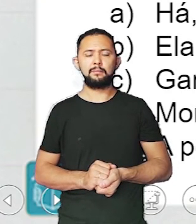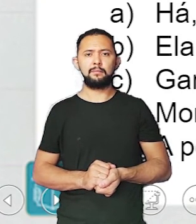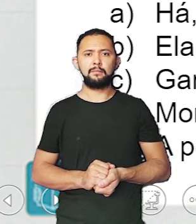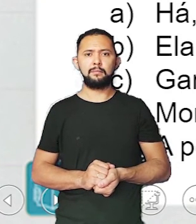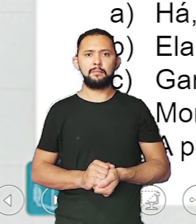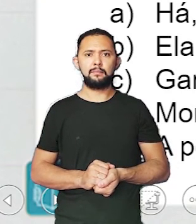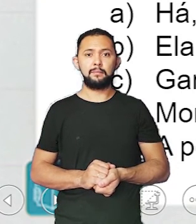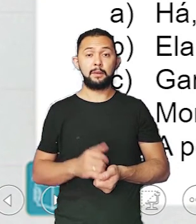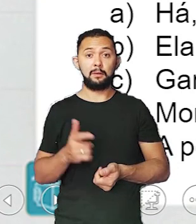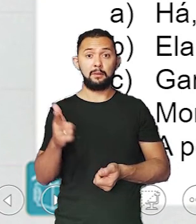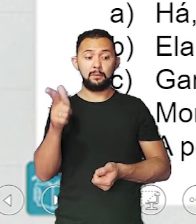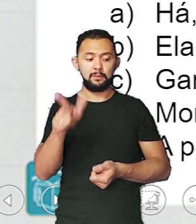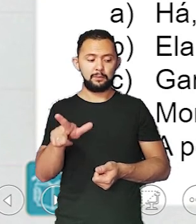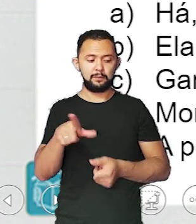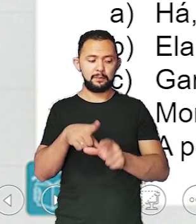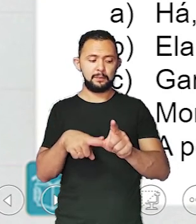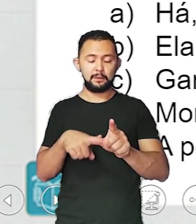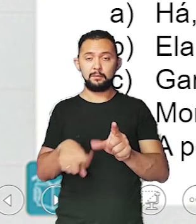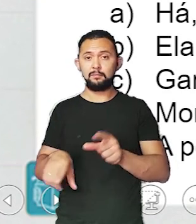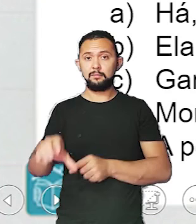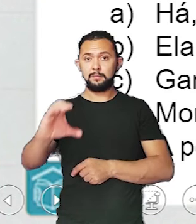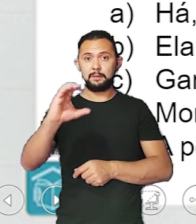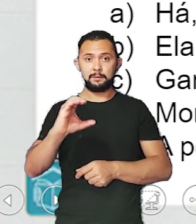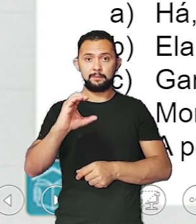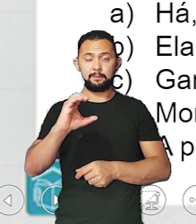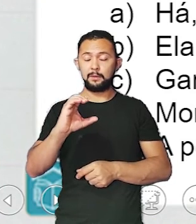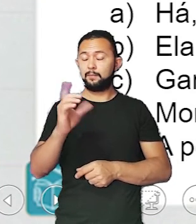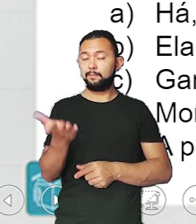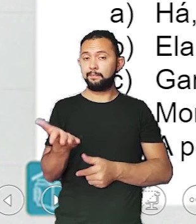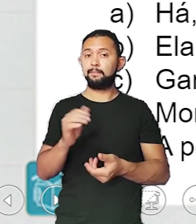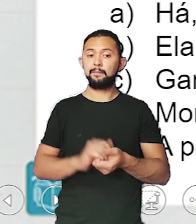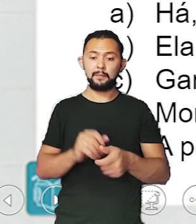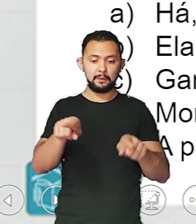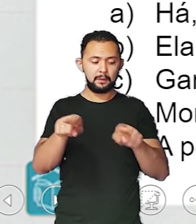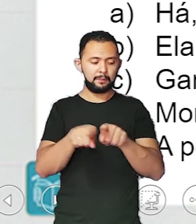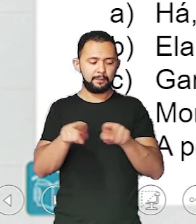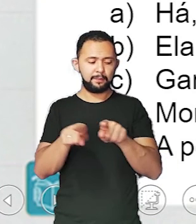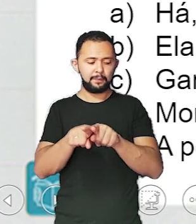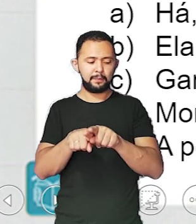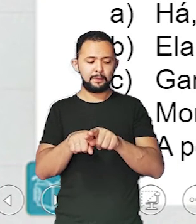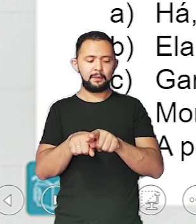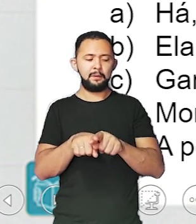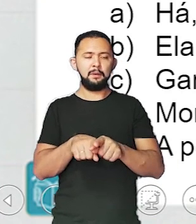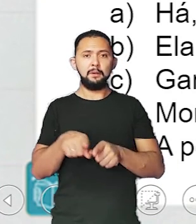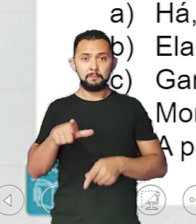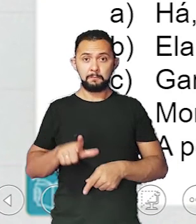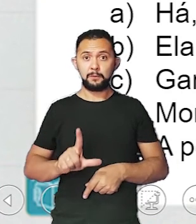esse no, ok? Então, não tem vírgula também, tem que se preocupar, ok? Então, não